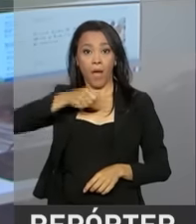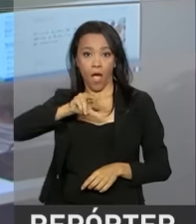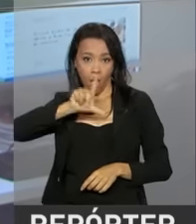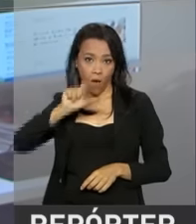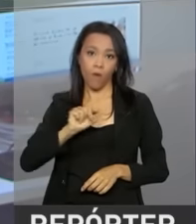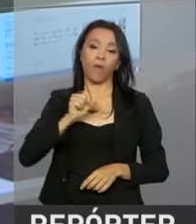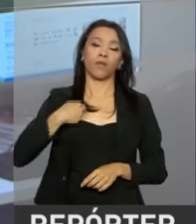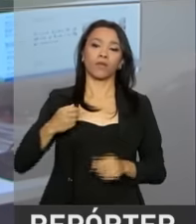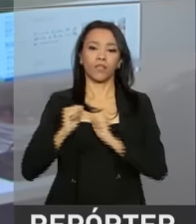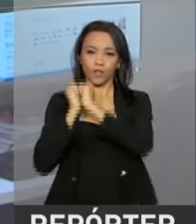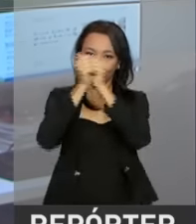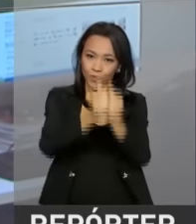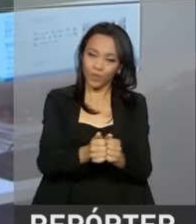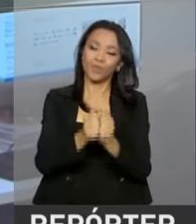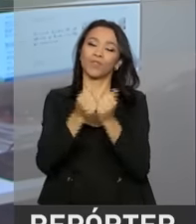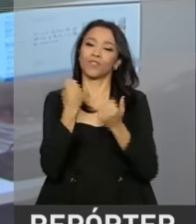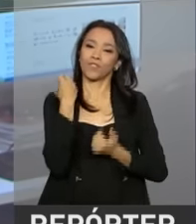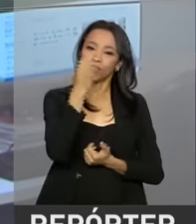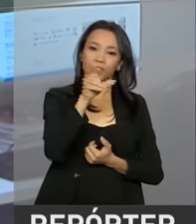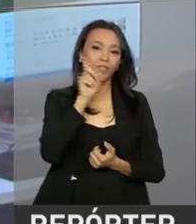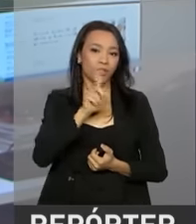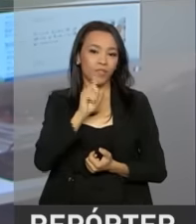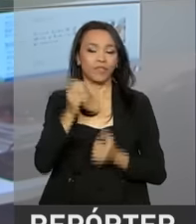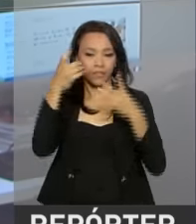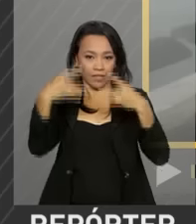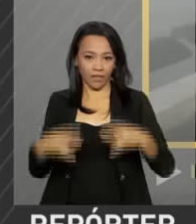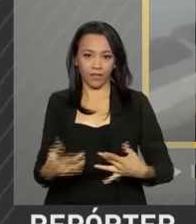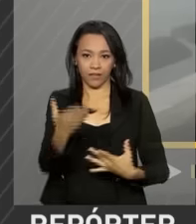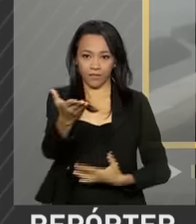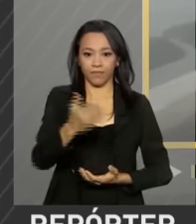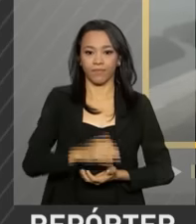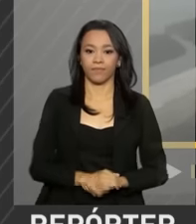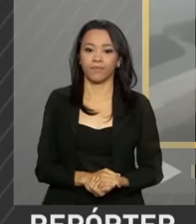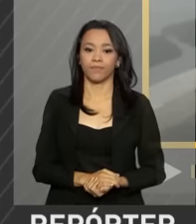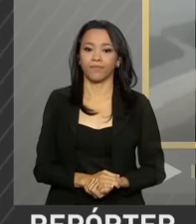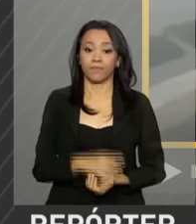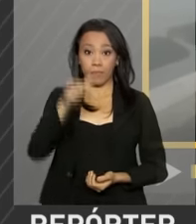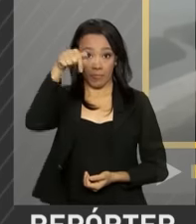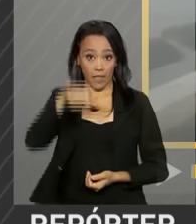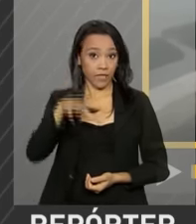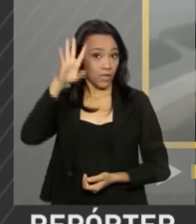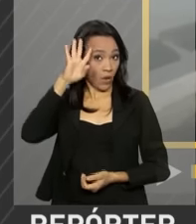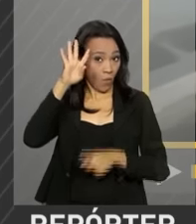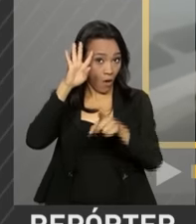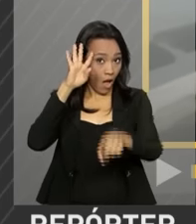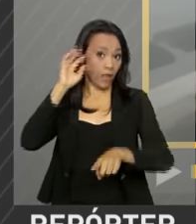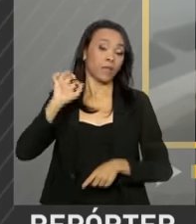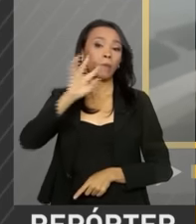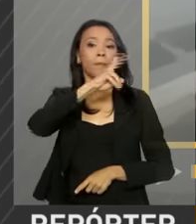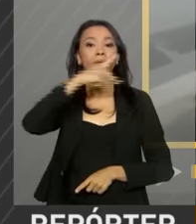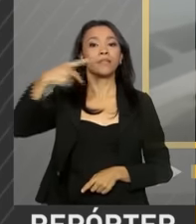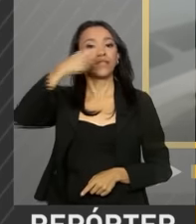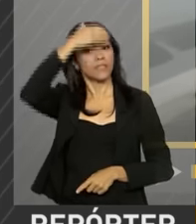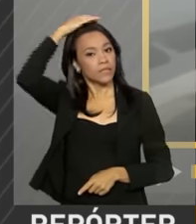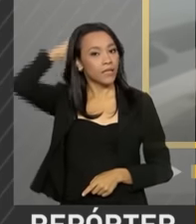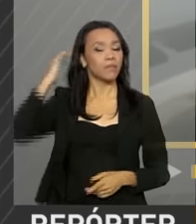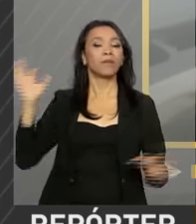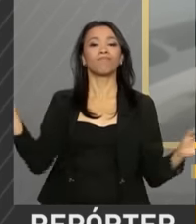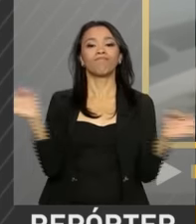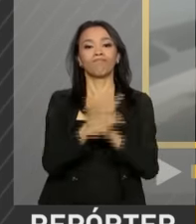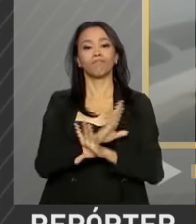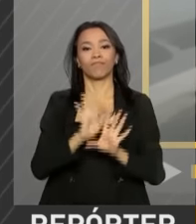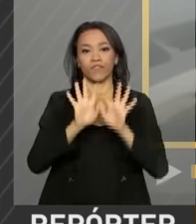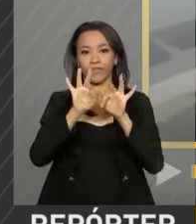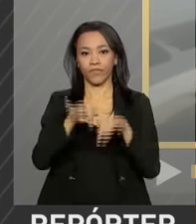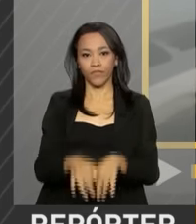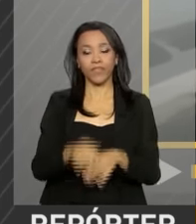do presidente aos Estados Unidos, traz para a gente os detalhes. Nesta quarta-feira, o presidente Michel Temer encerra sua viagem aos